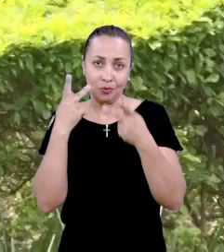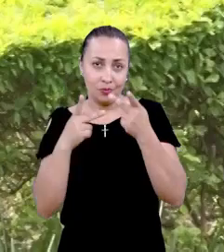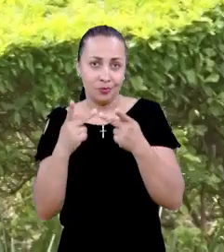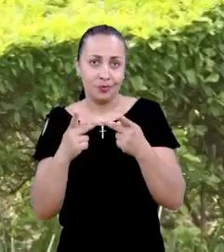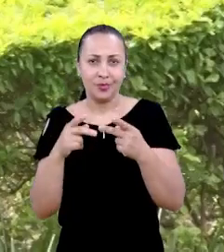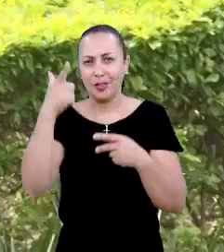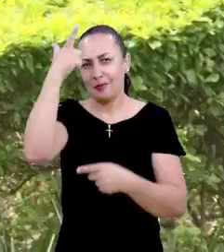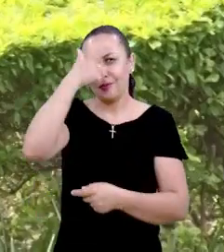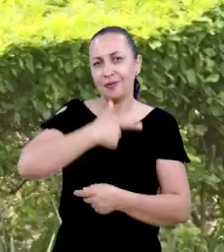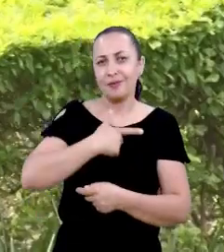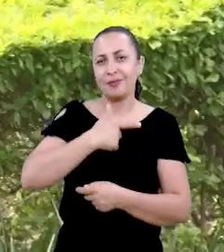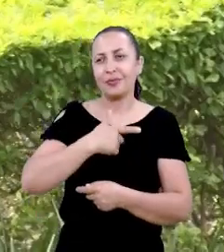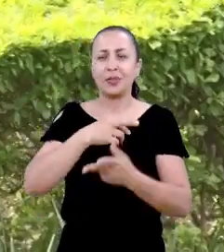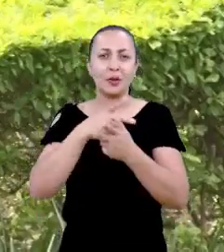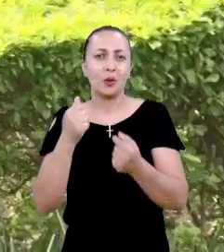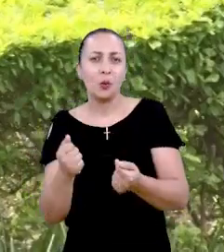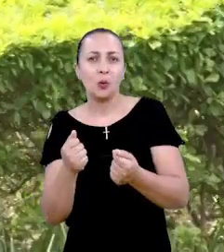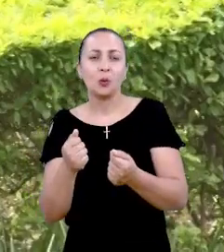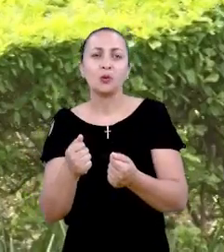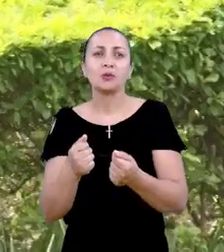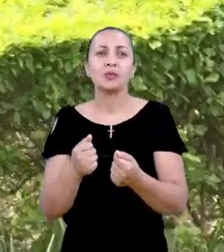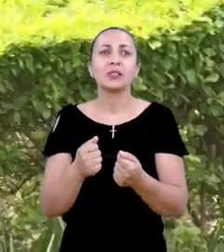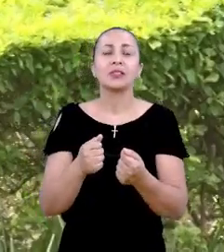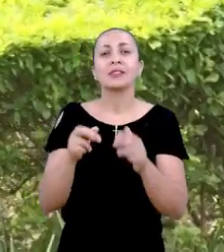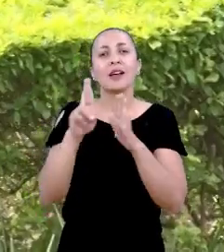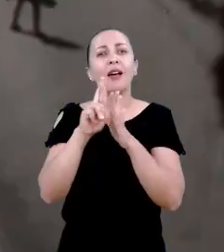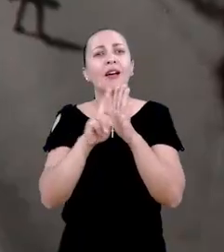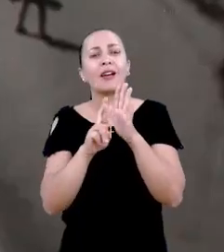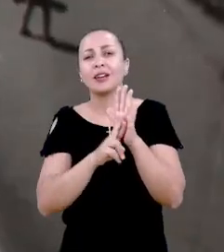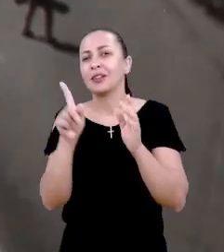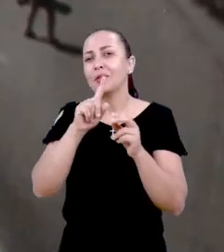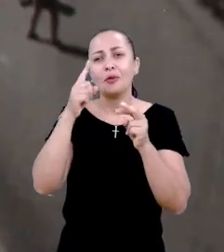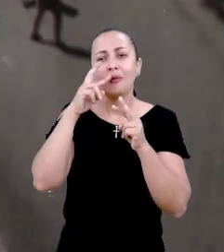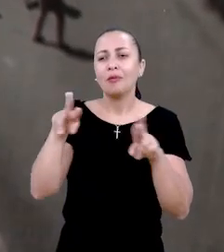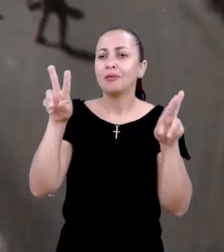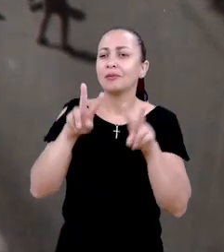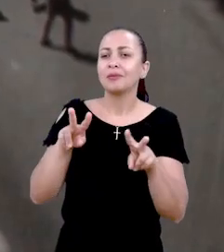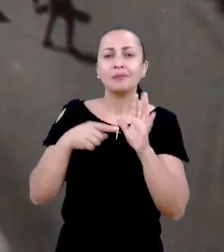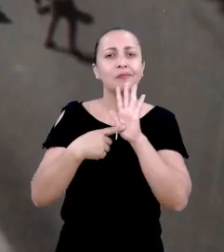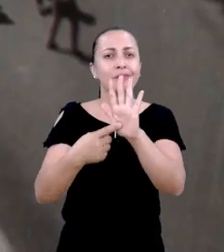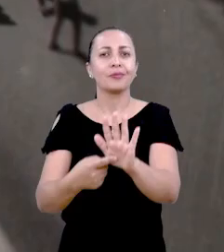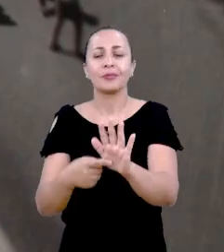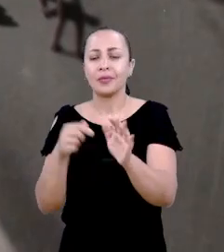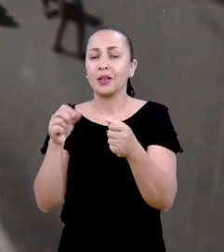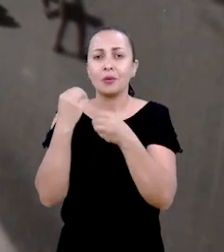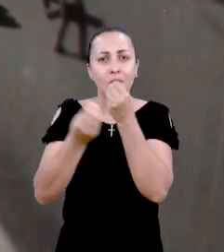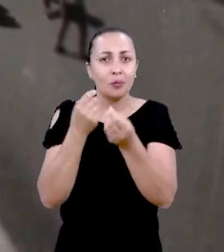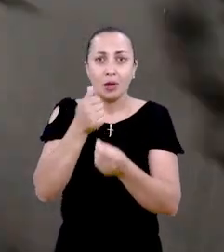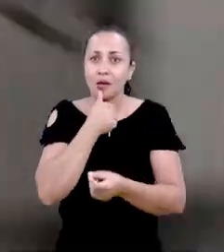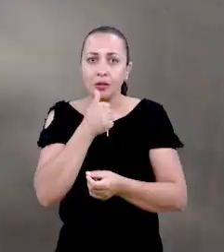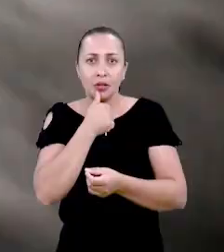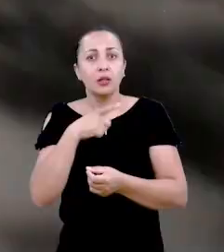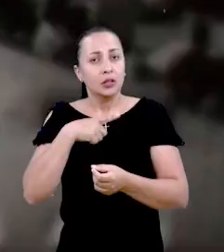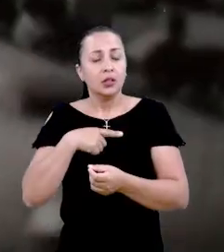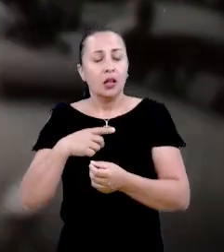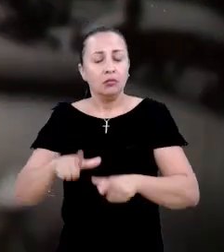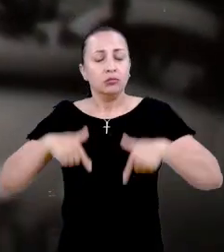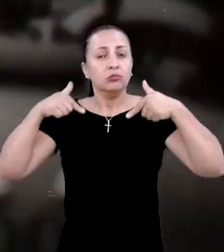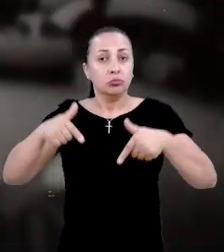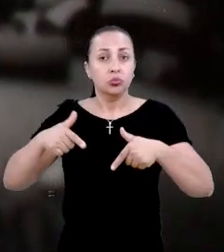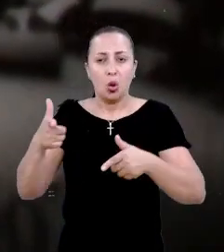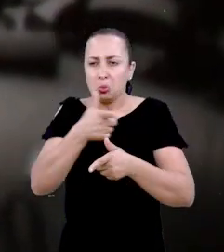em regra nós não vamos ver sendo colocada, como por exemplo, de fato houve a luta armada, de fato pessoas